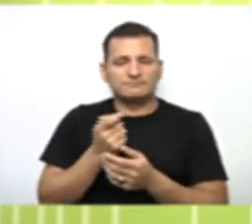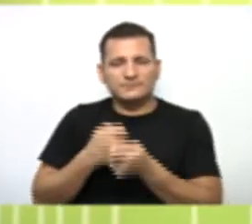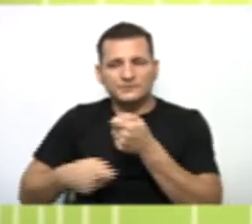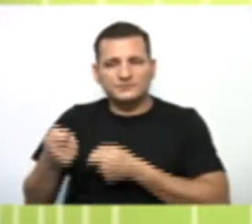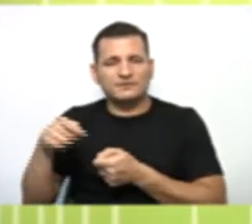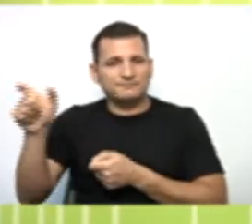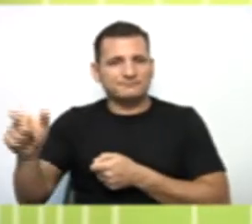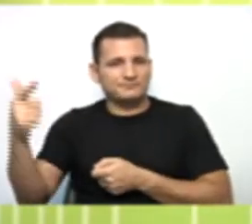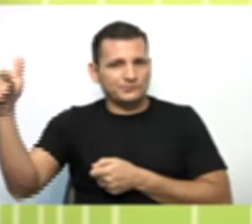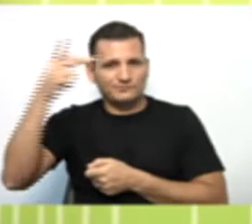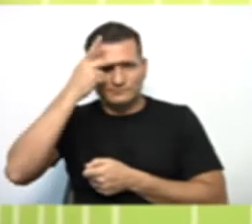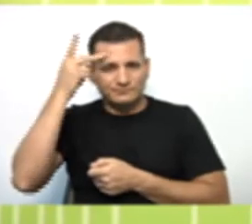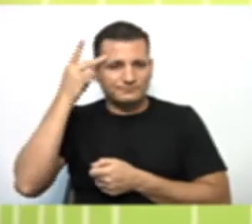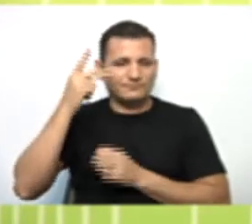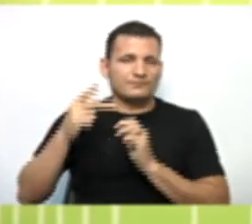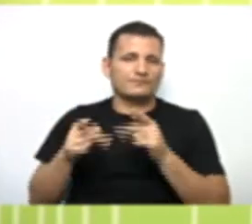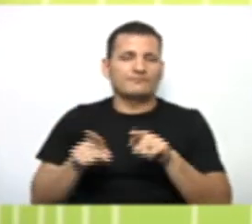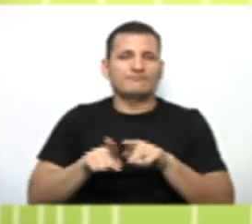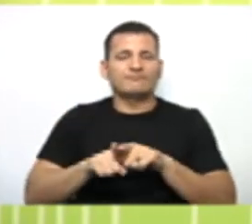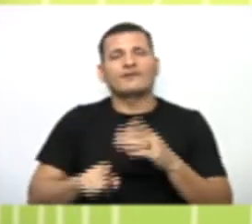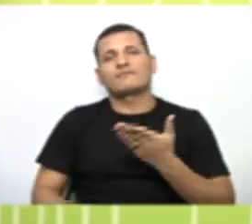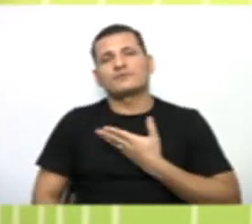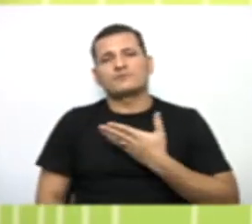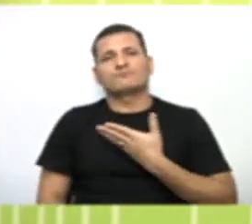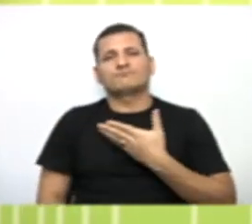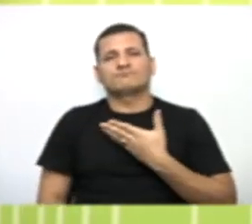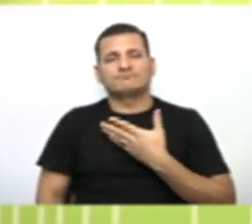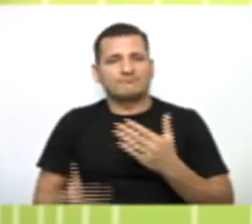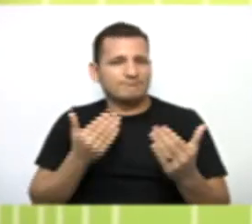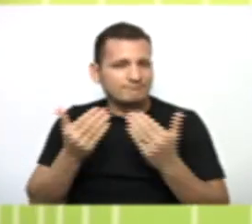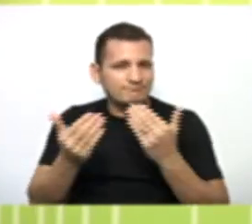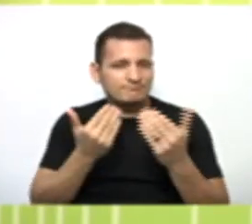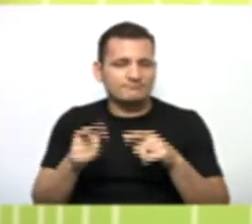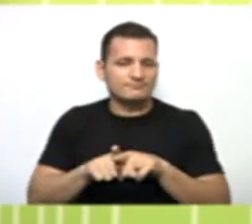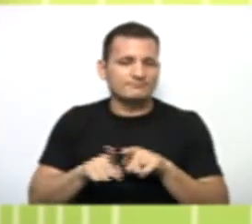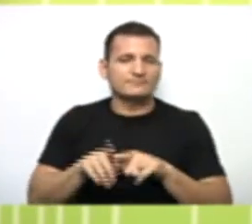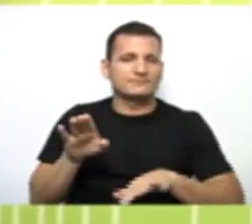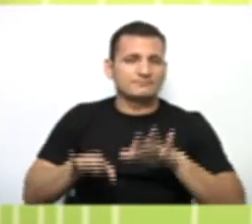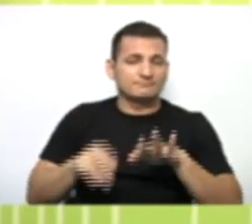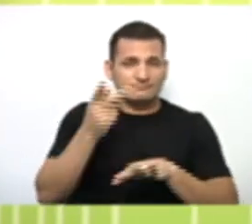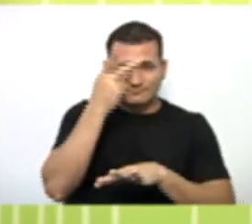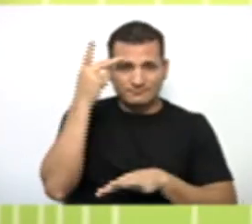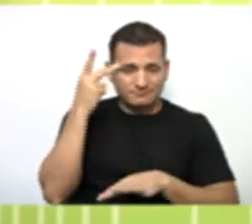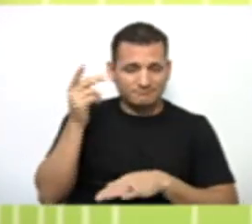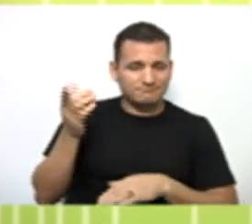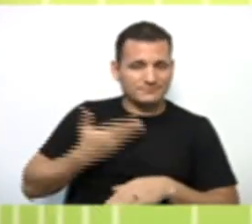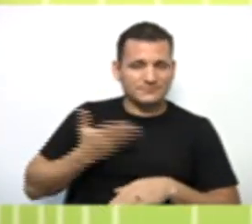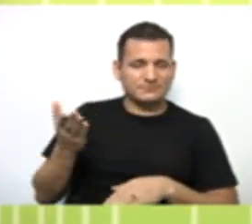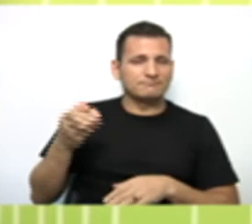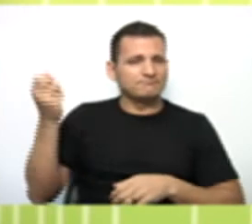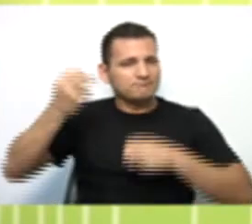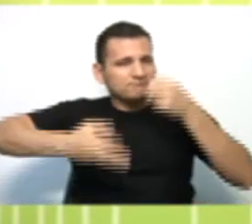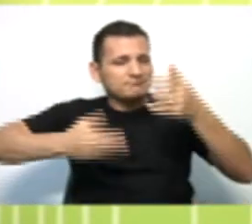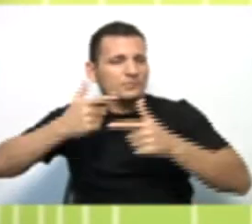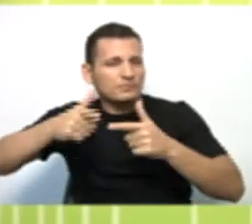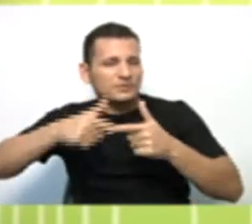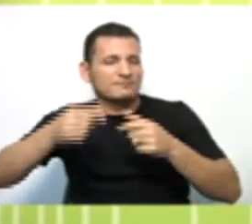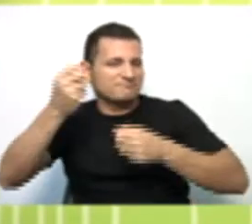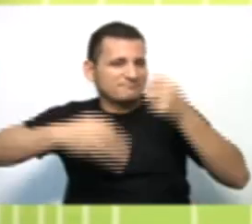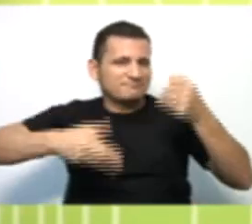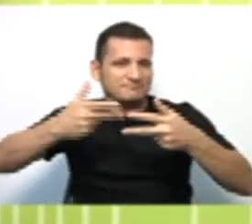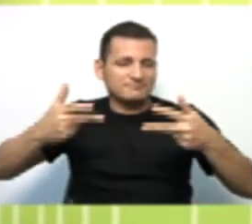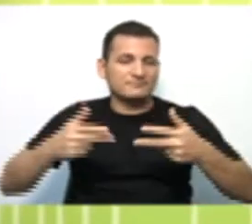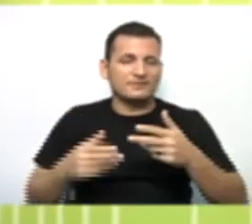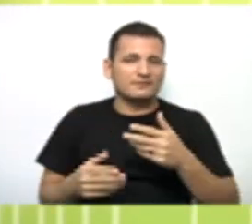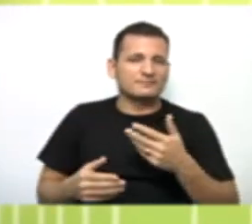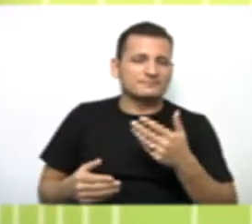alguém, ou então até conversar com um amigo, né? Às vezes a pessoa vai falar um problema para você. Sabe, professor Gilberto, tem gente que às